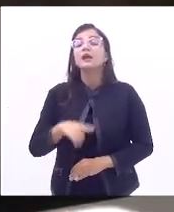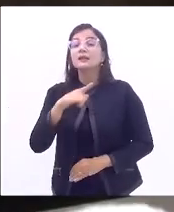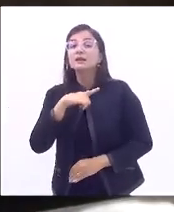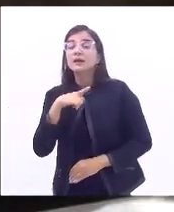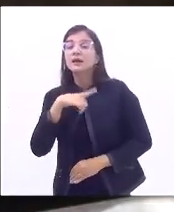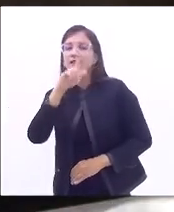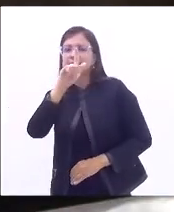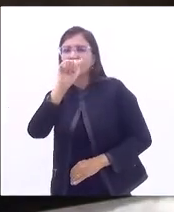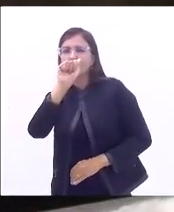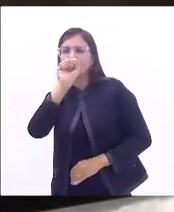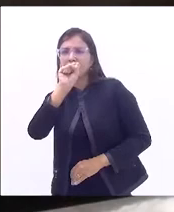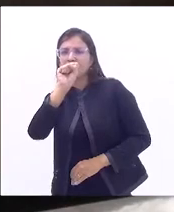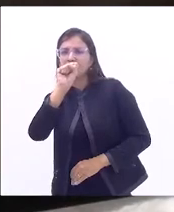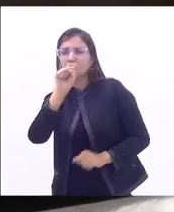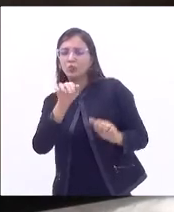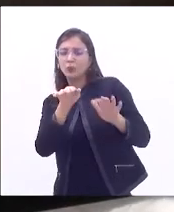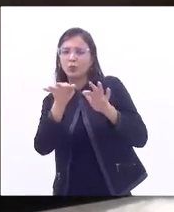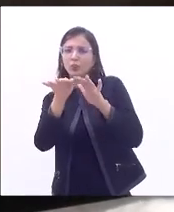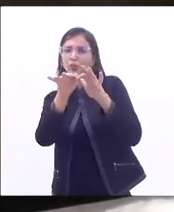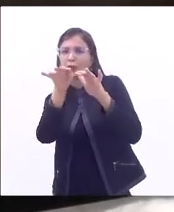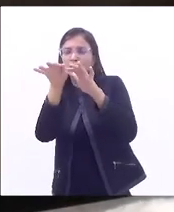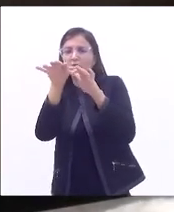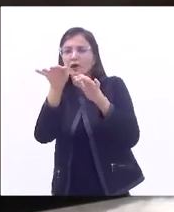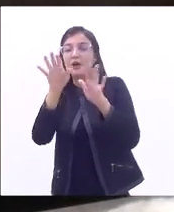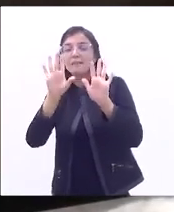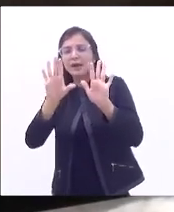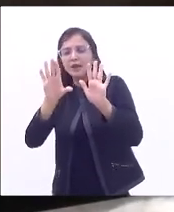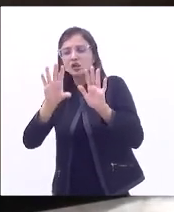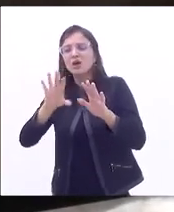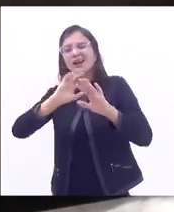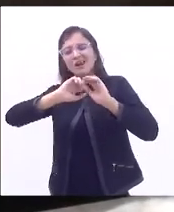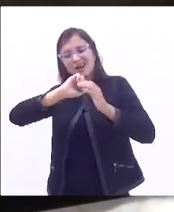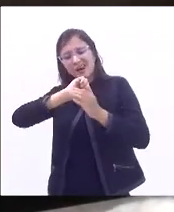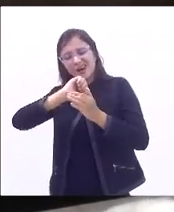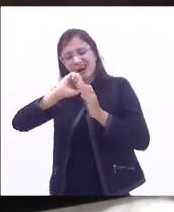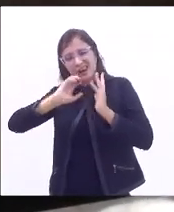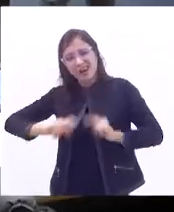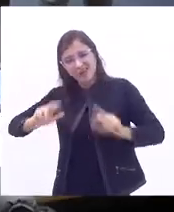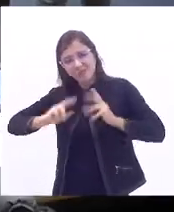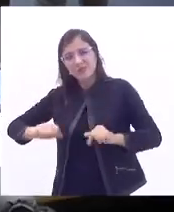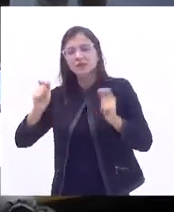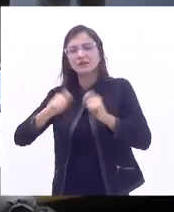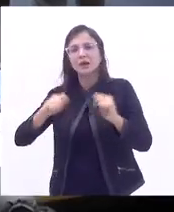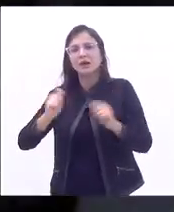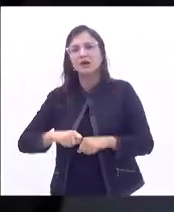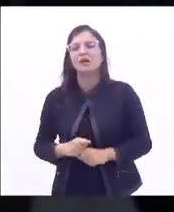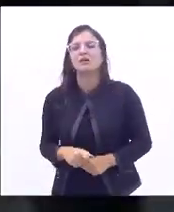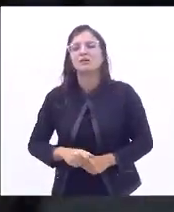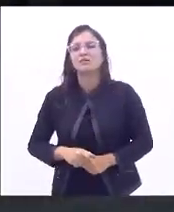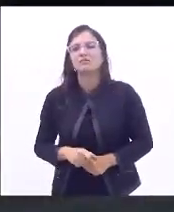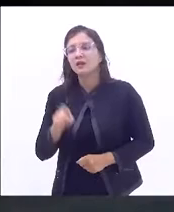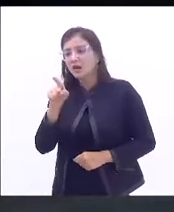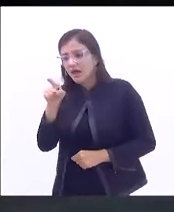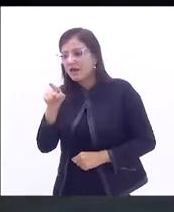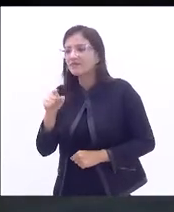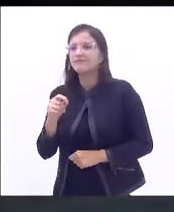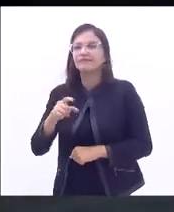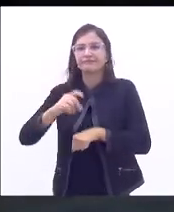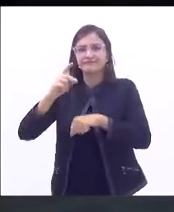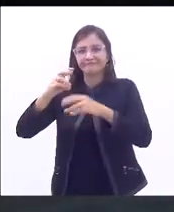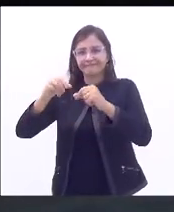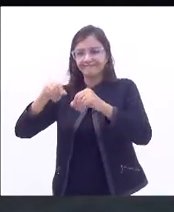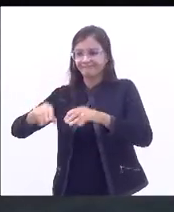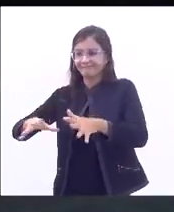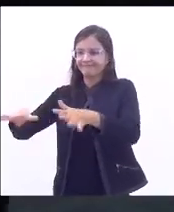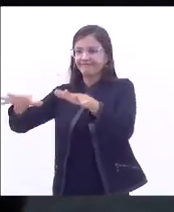O gás, quando é lavado, produz um resíduo que é tóxico, vai para um aterro controlado, não vai para qualquer